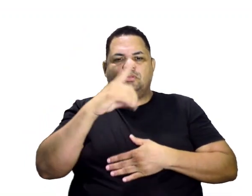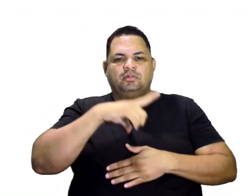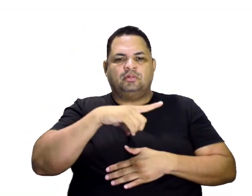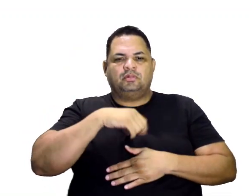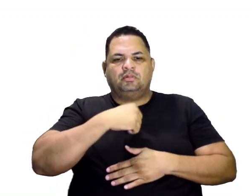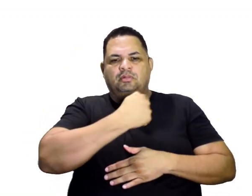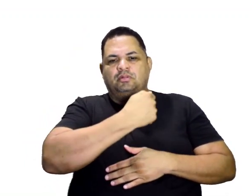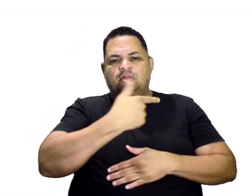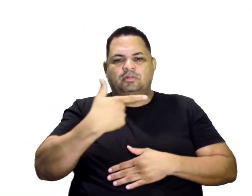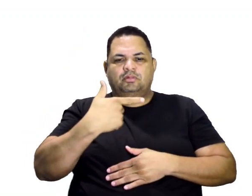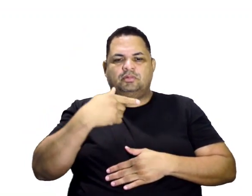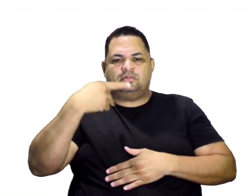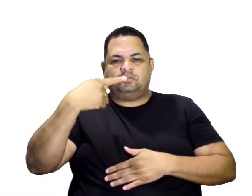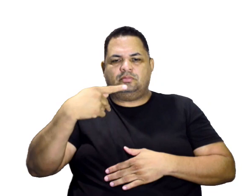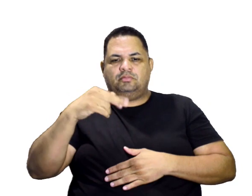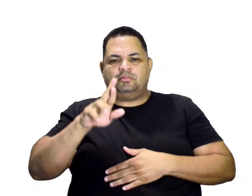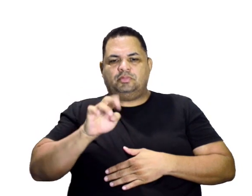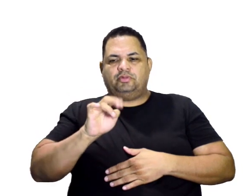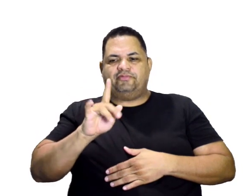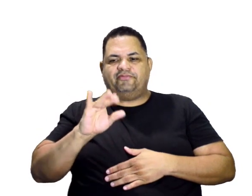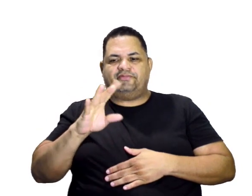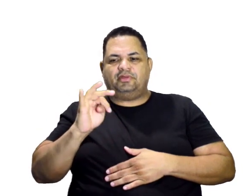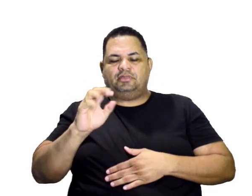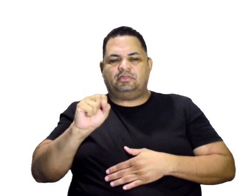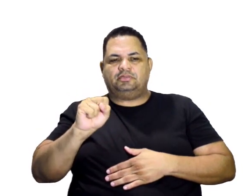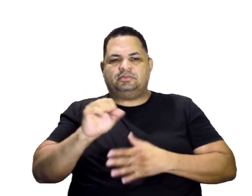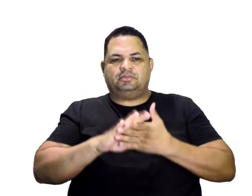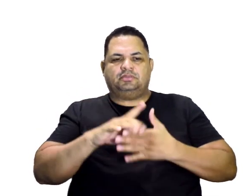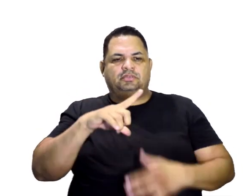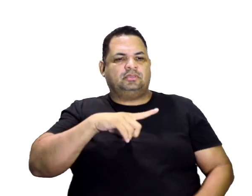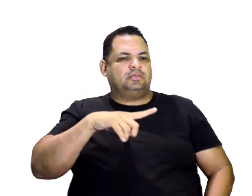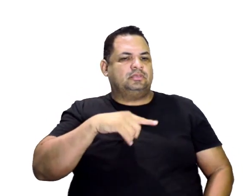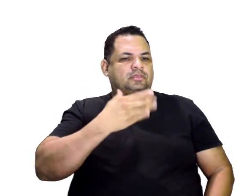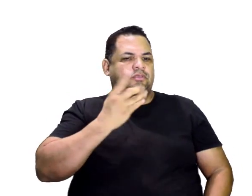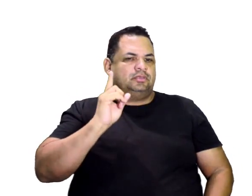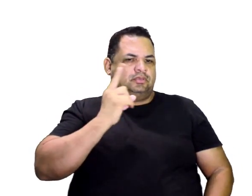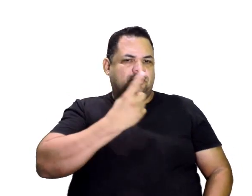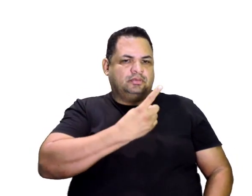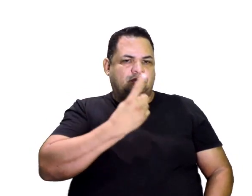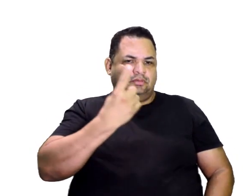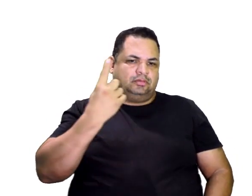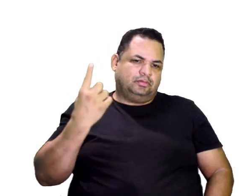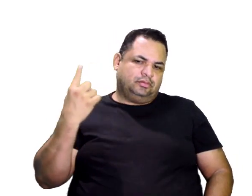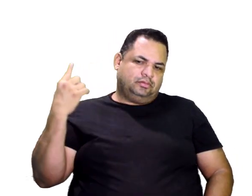temos os 12 profetas, né? Olha aqui, ó,